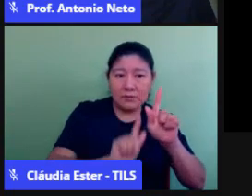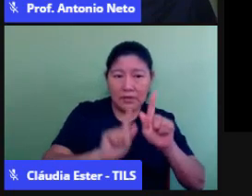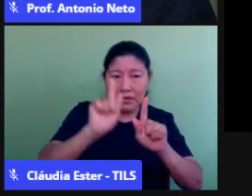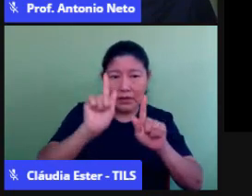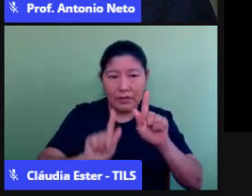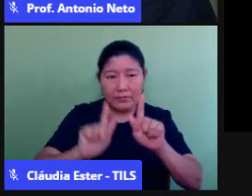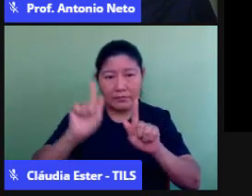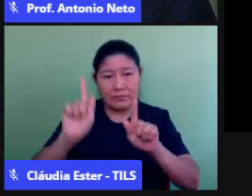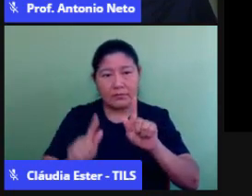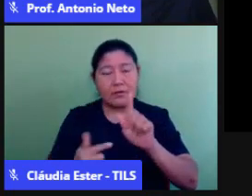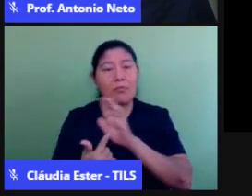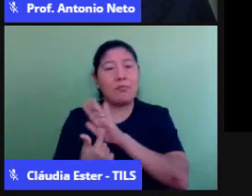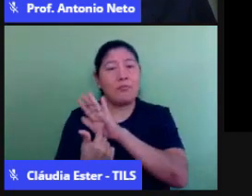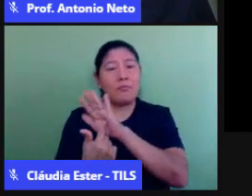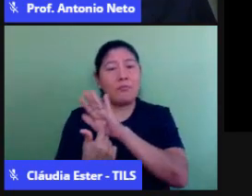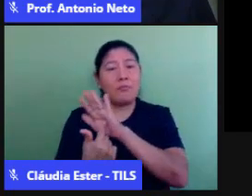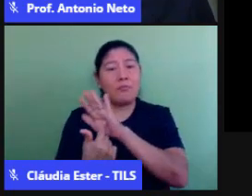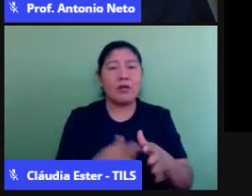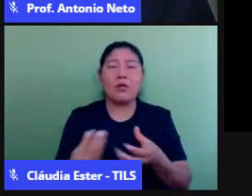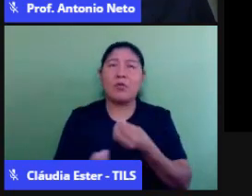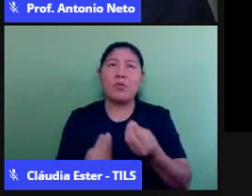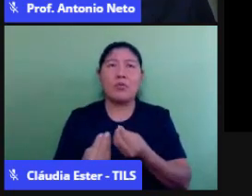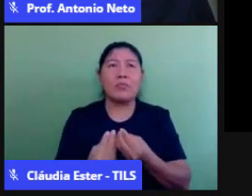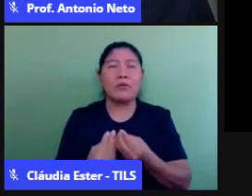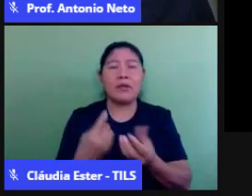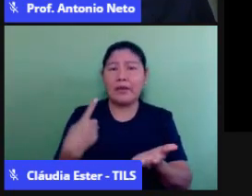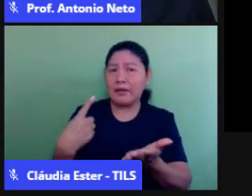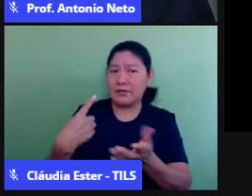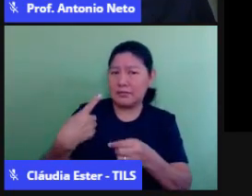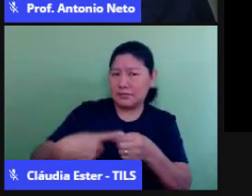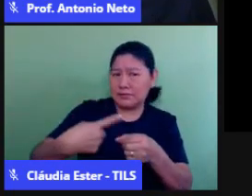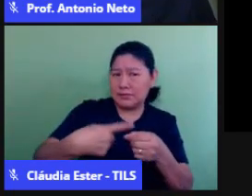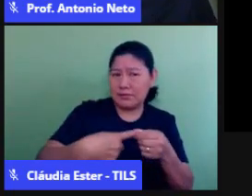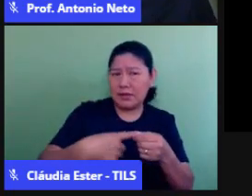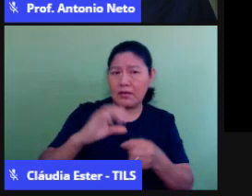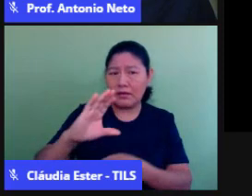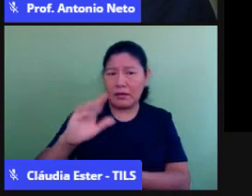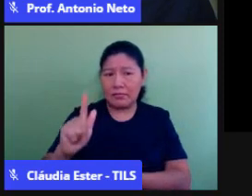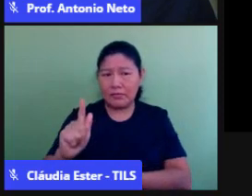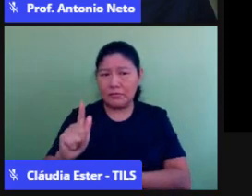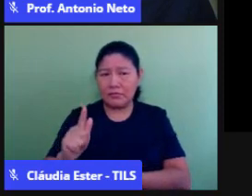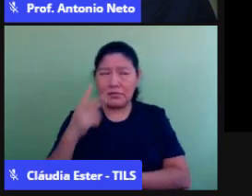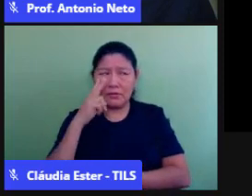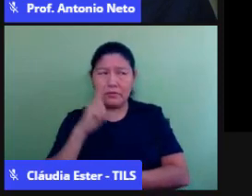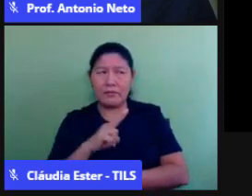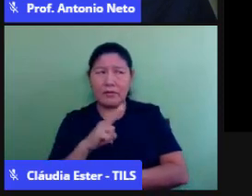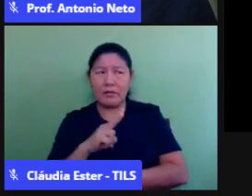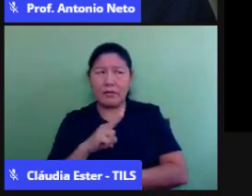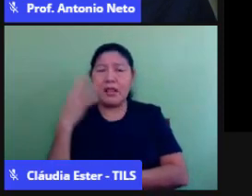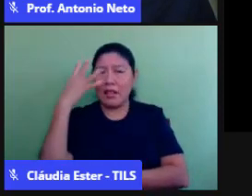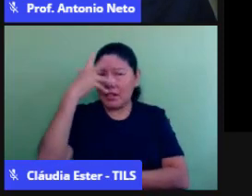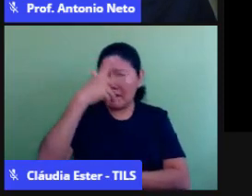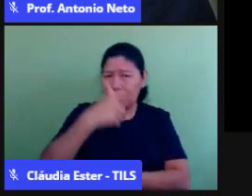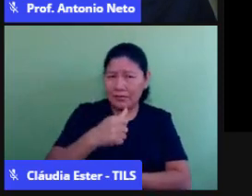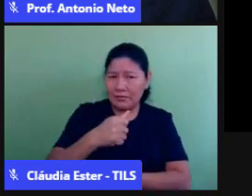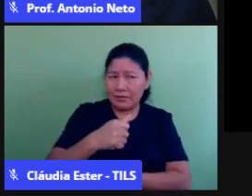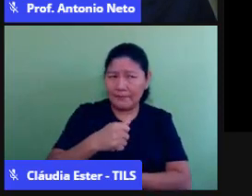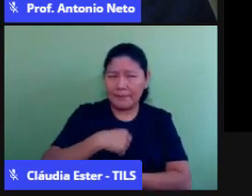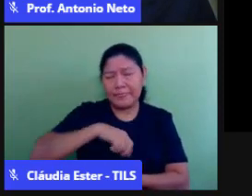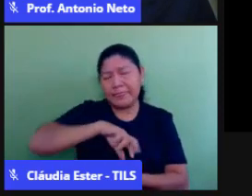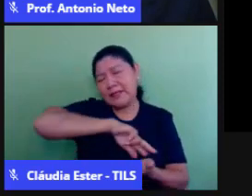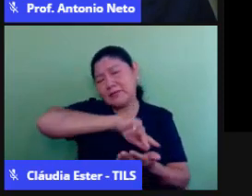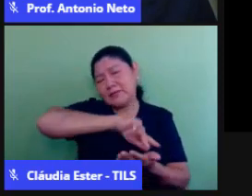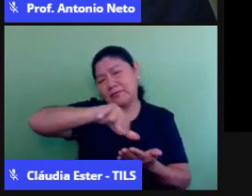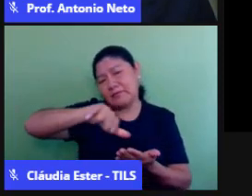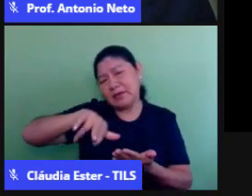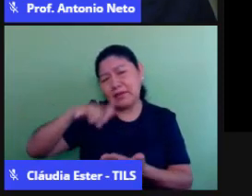Campo Grande. A gente se fala que Campo Grande é cosmopolita. O que quer dizer isso? Nós temos várias